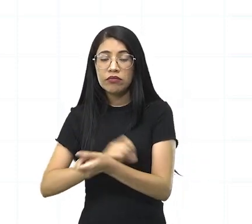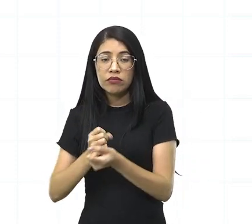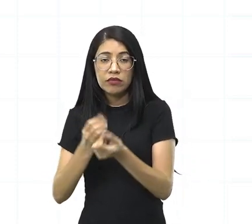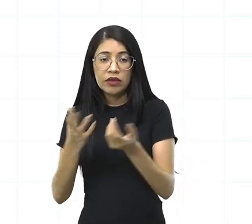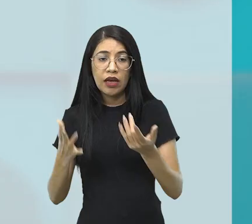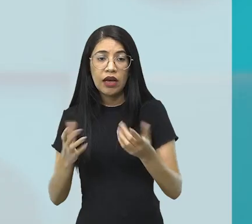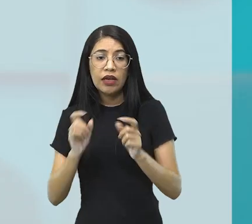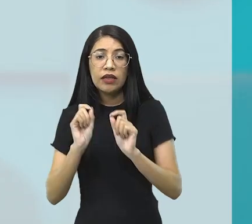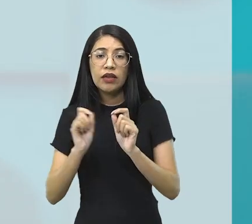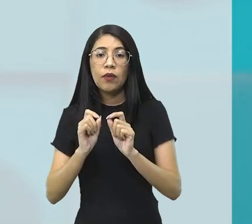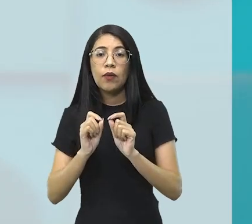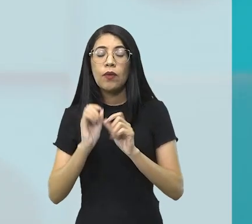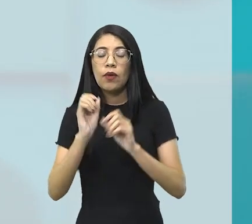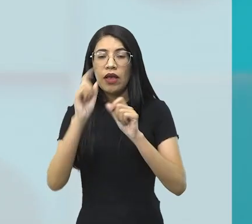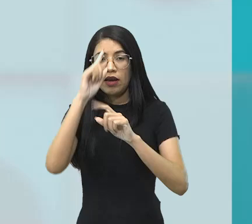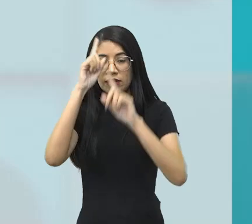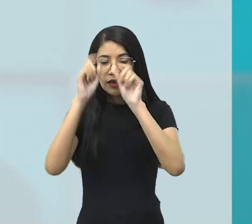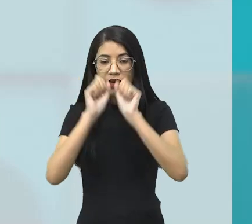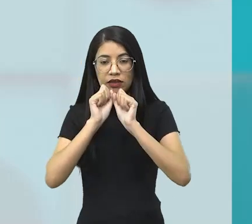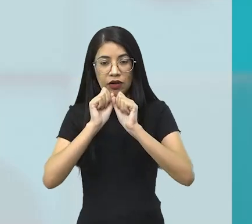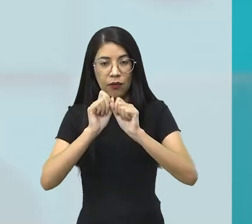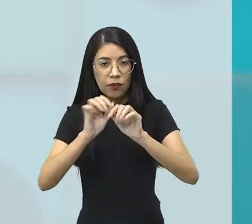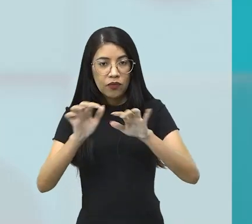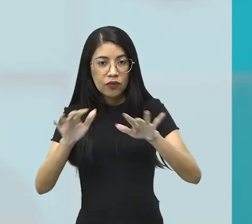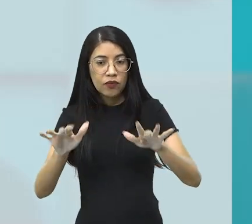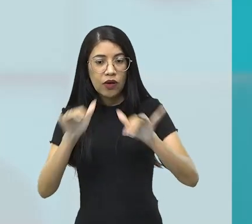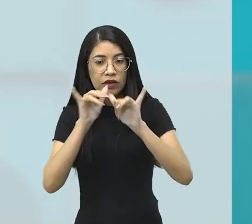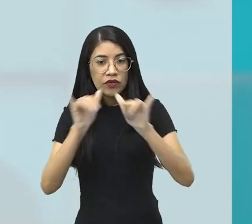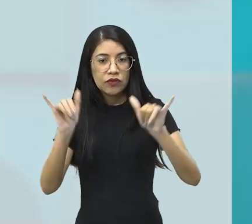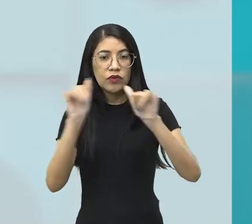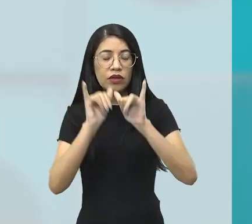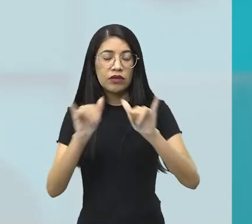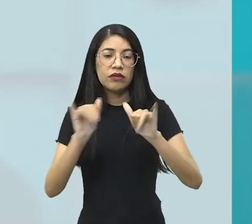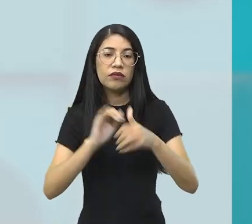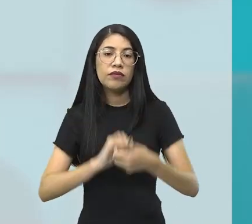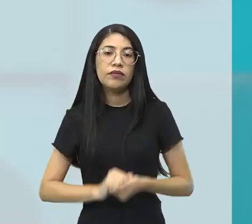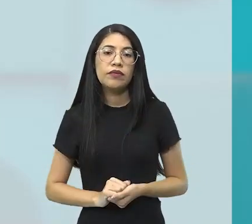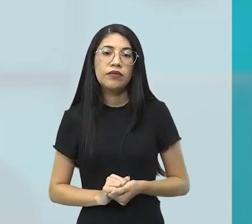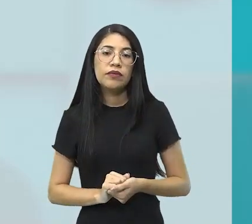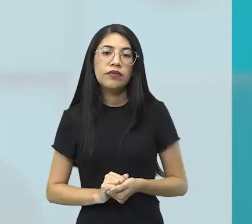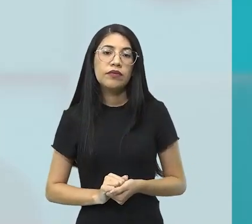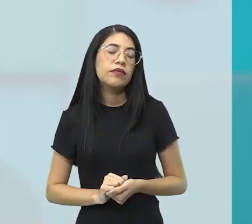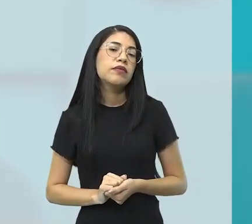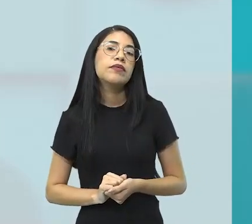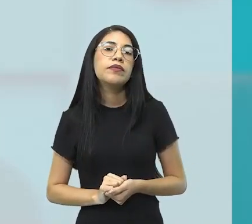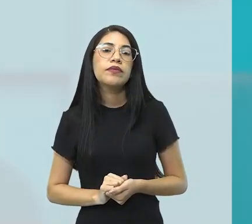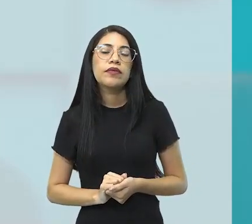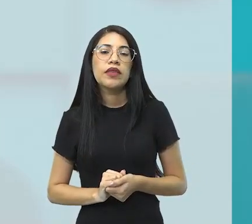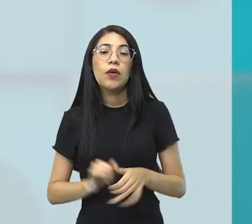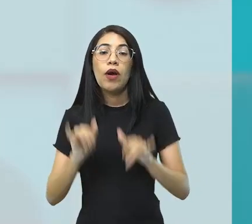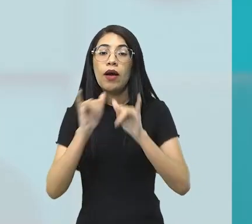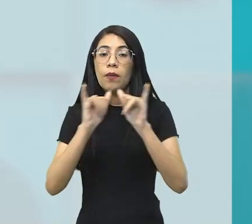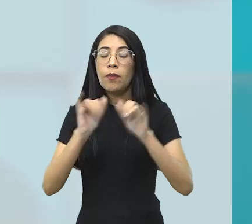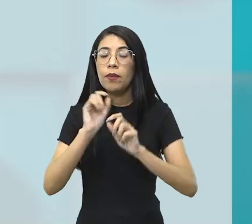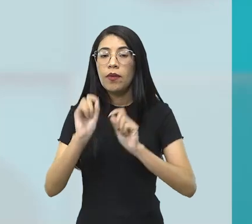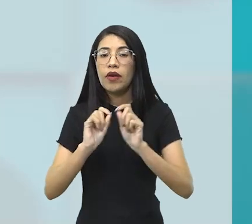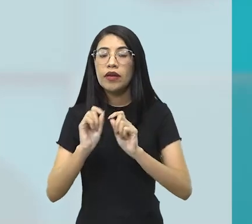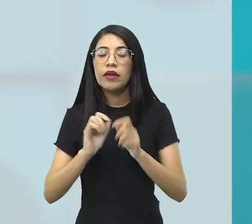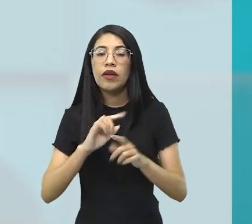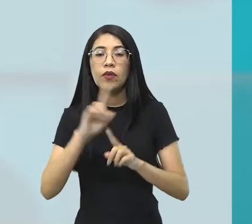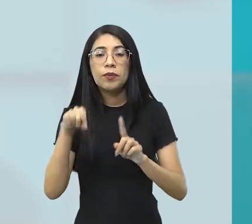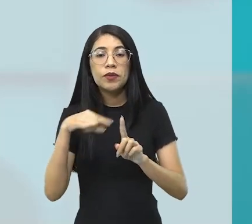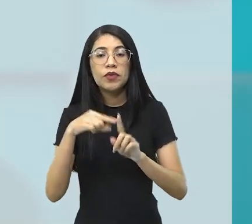está difundindo, né, ideias, está divulgando as ideias. A ideia da propaganda é justamente isso,